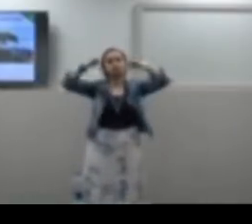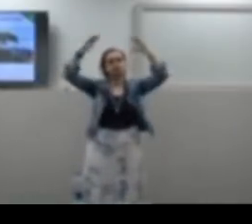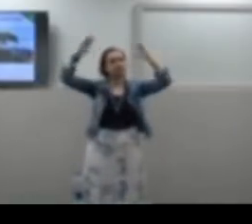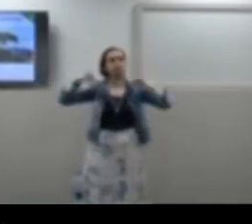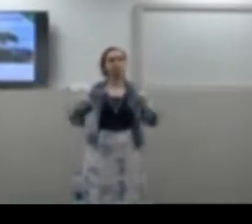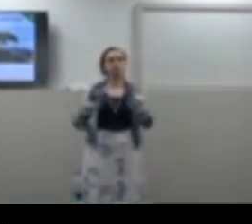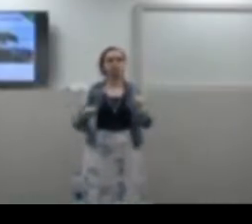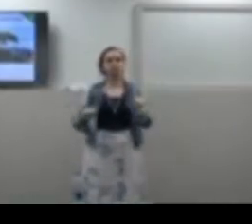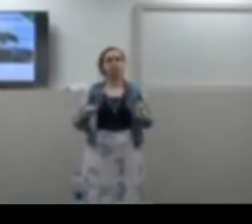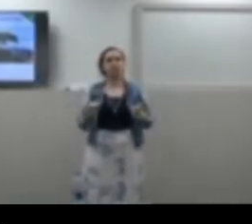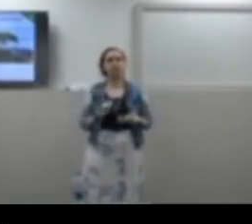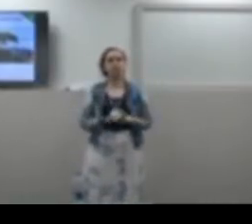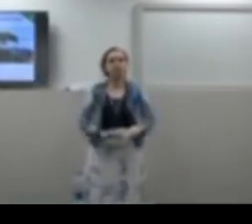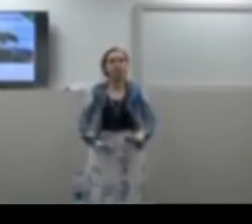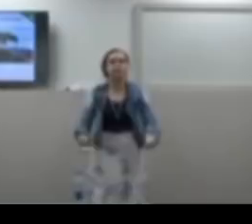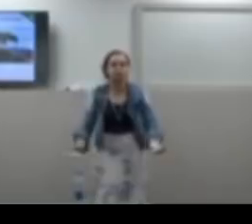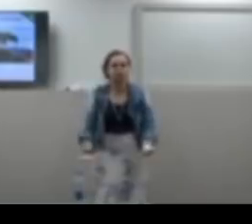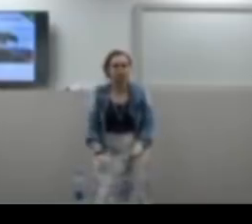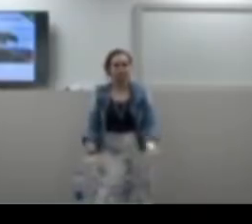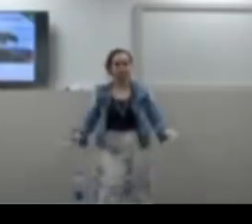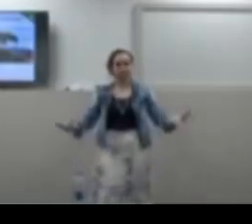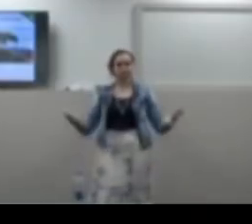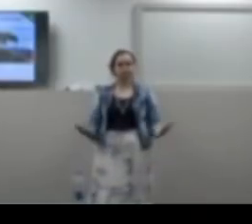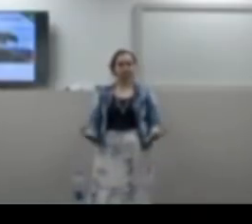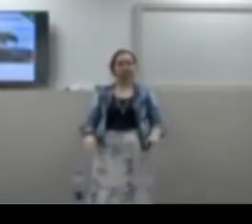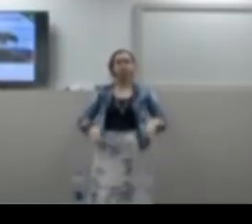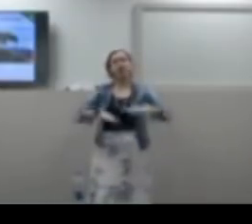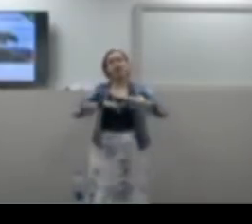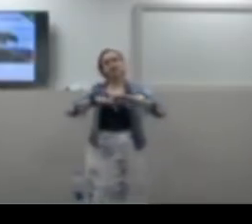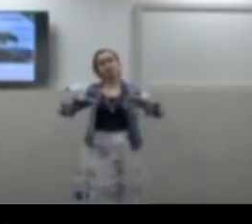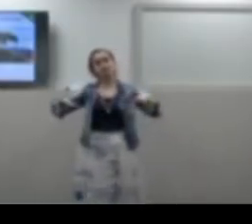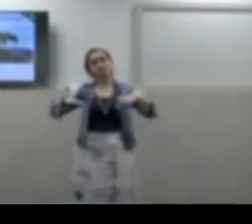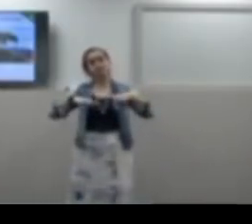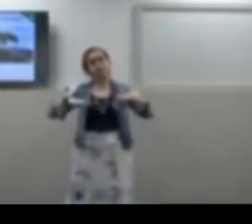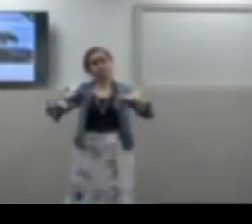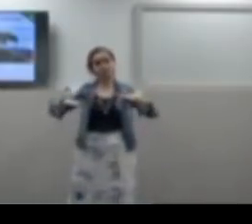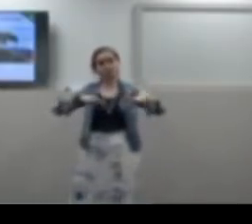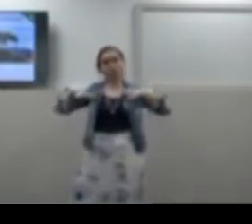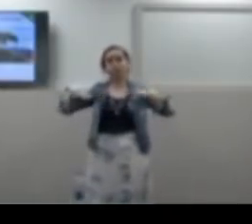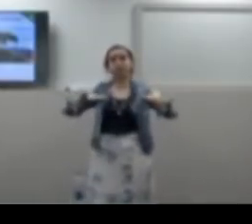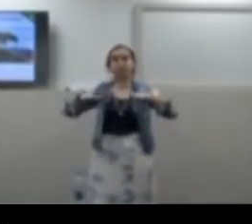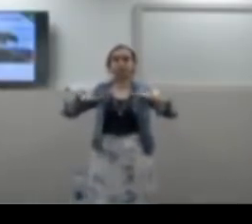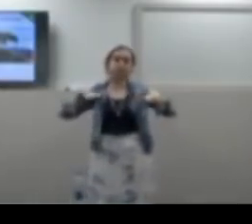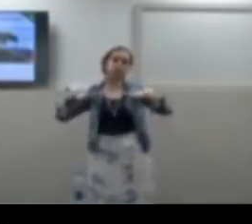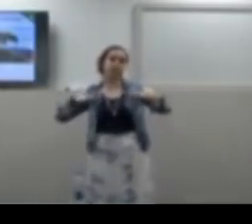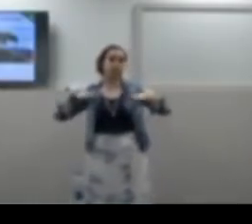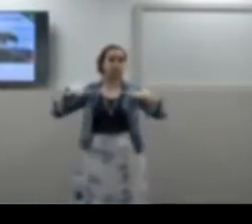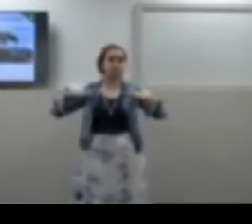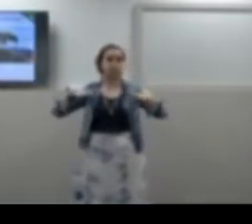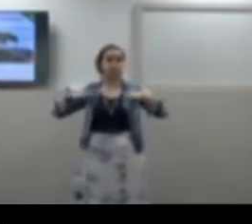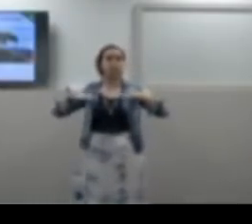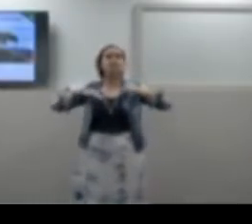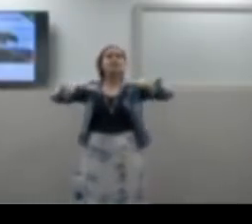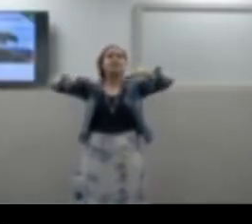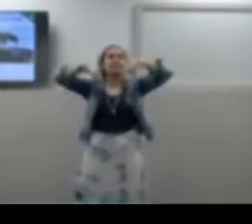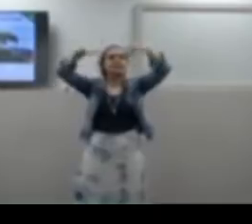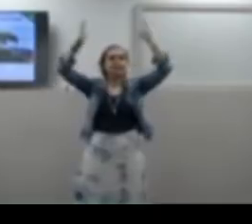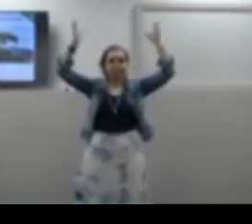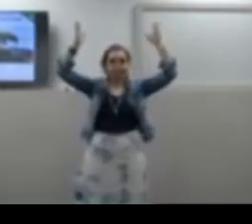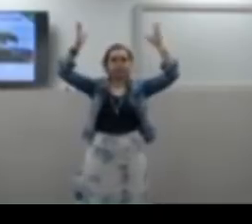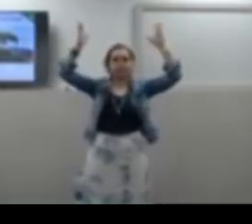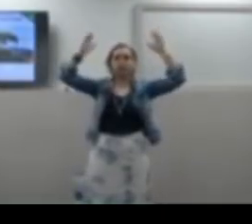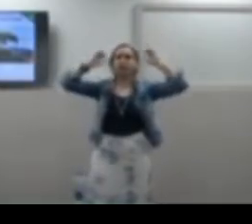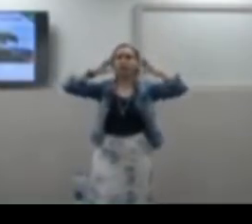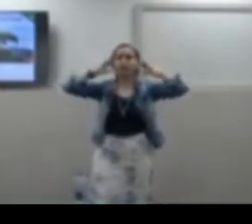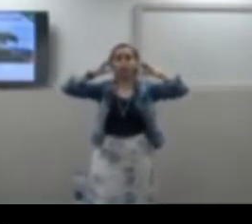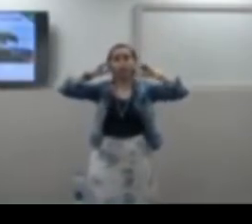planta ocupando todo o espaço, gente. A gente tem espécies que são rasteiras, que estão lá embaixo, as espécies arbustivas, que são aquelas que têm um médio porte, e